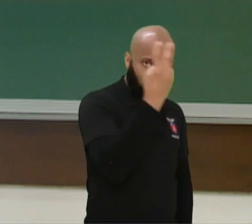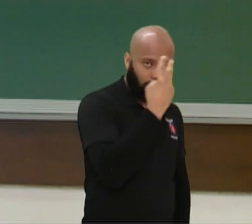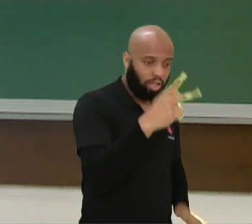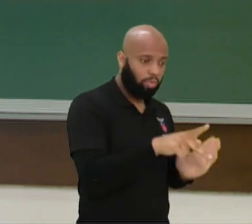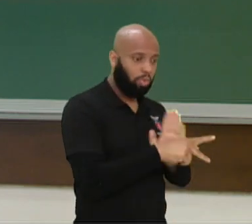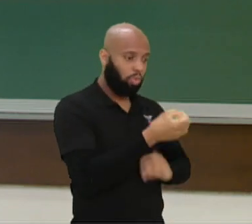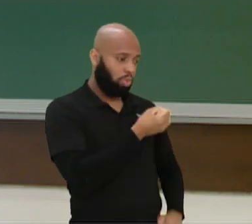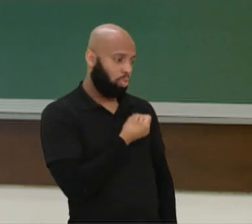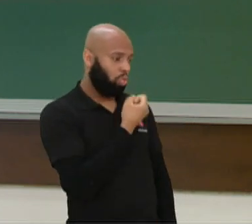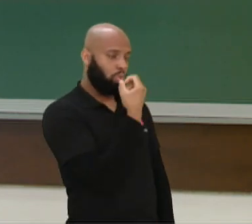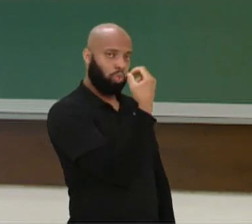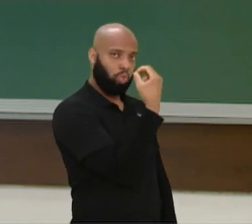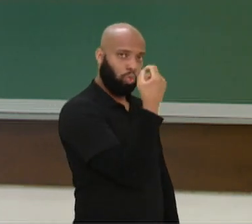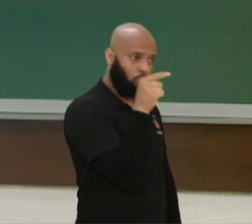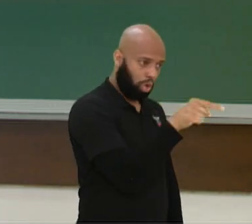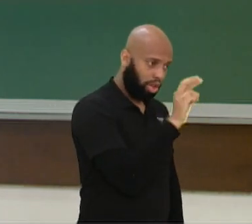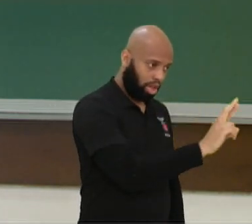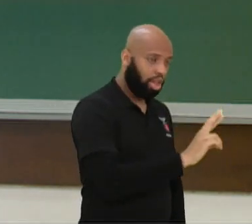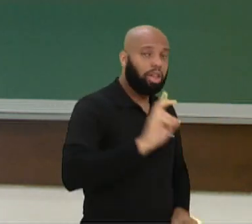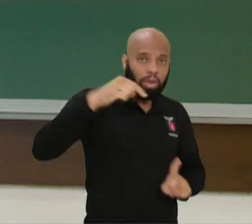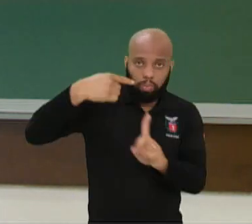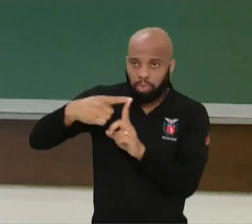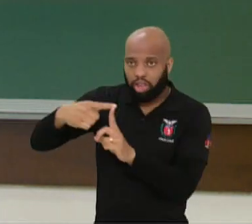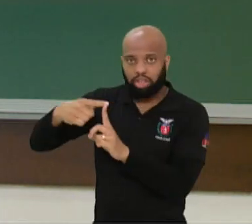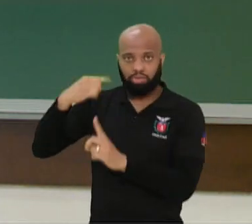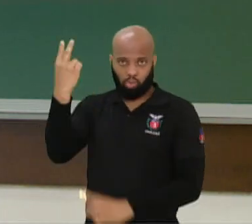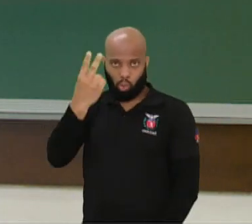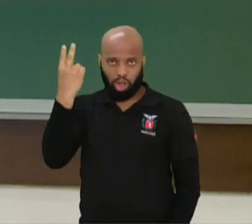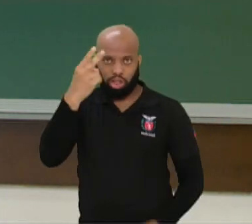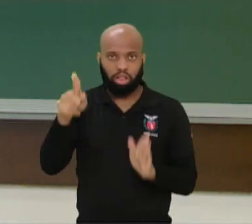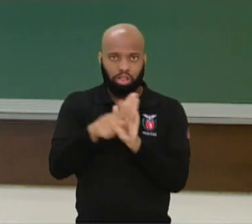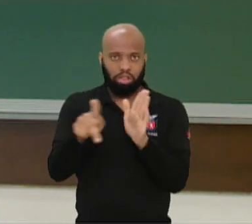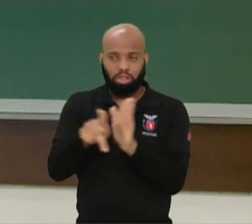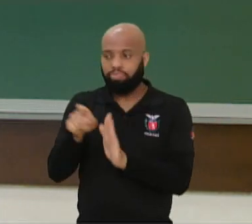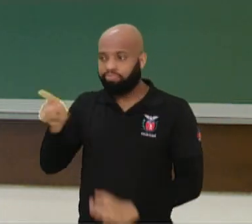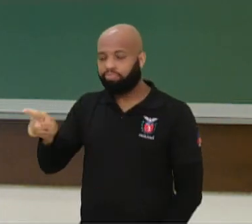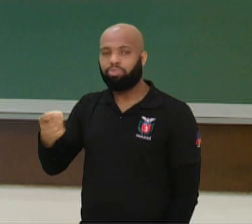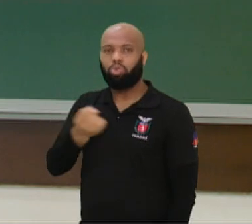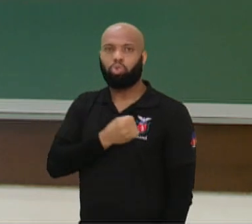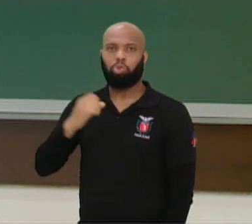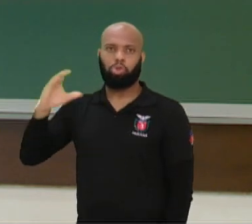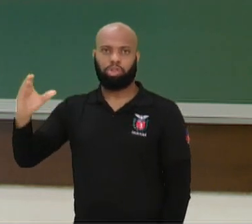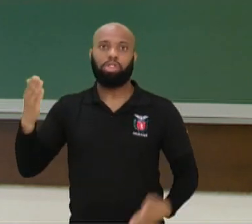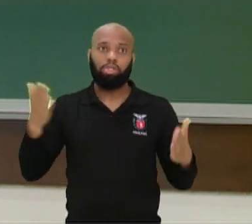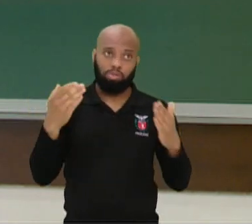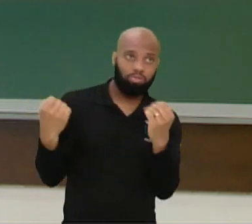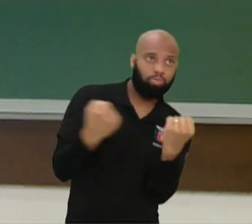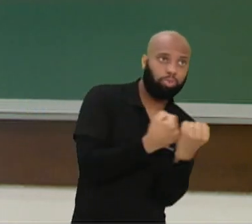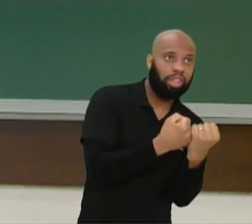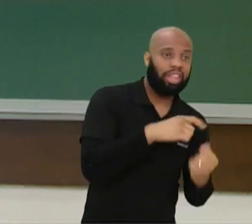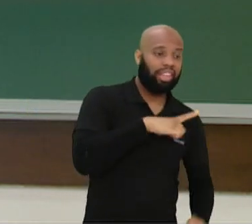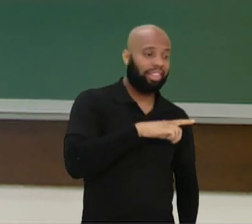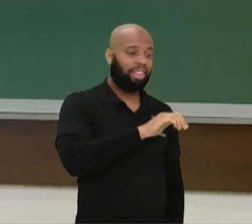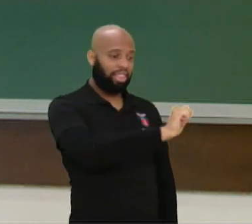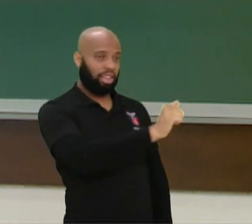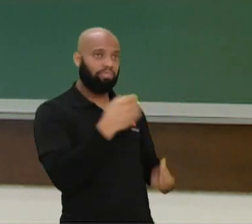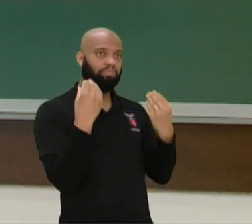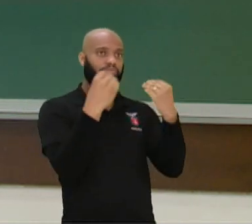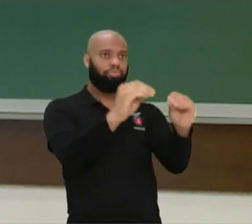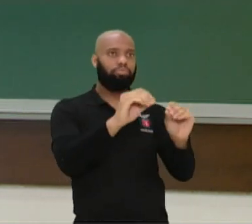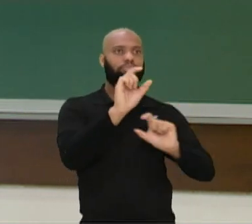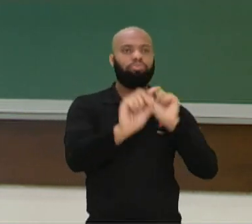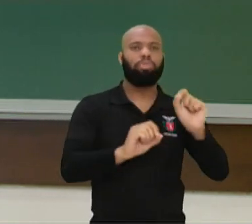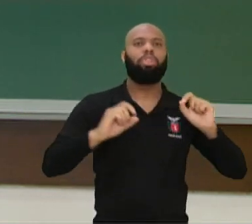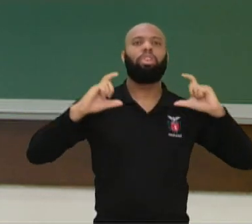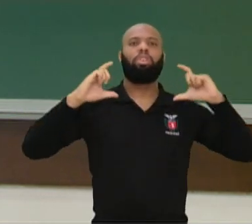parte real mais o quadrado da parte imaginária. Então, nós vamos substituir. No lugar do A, eu vou